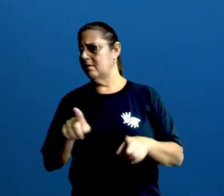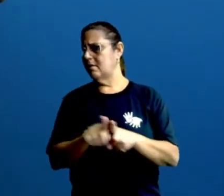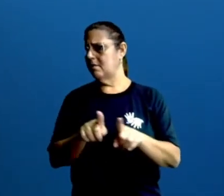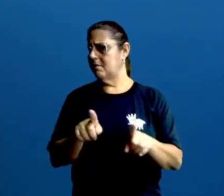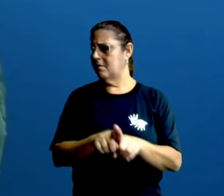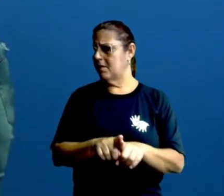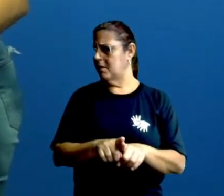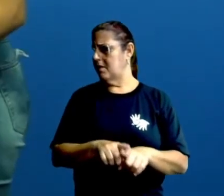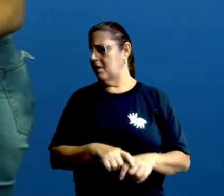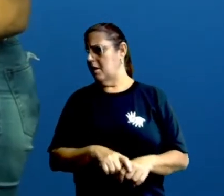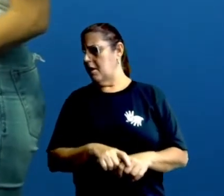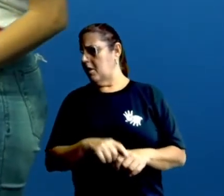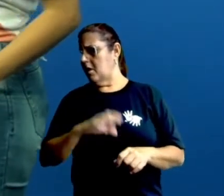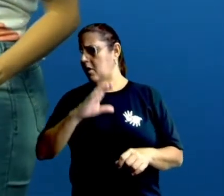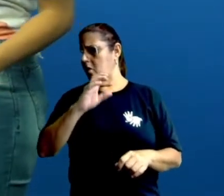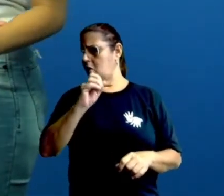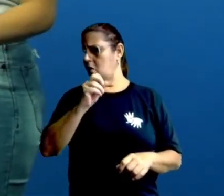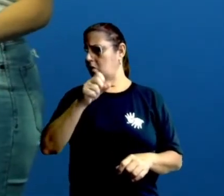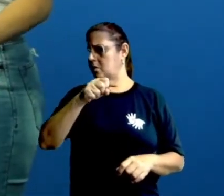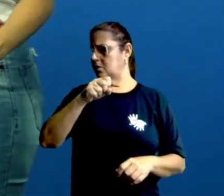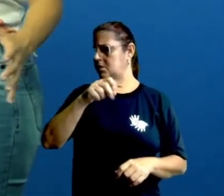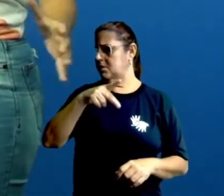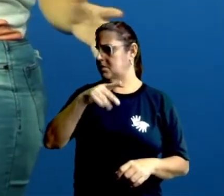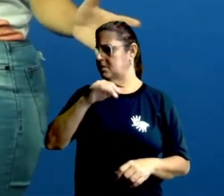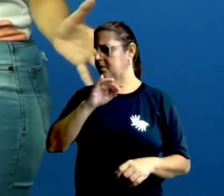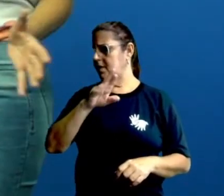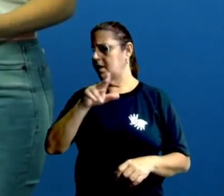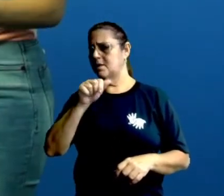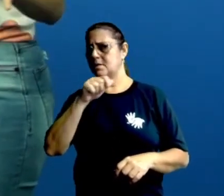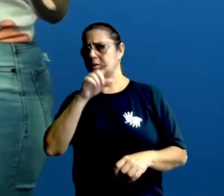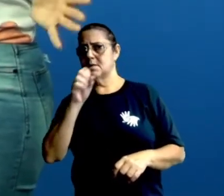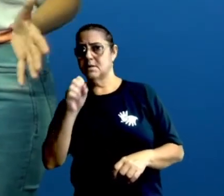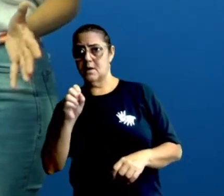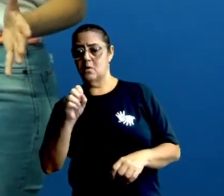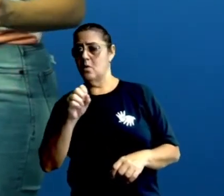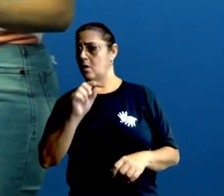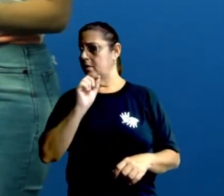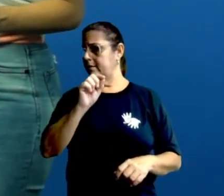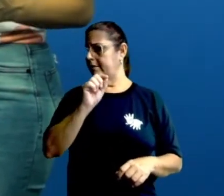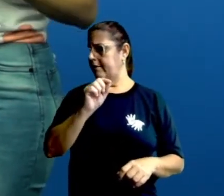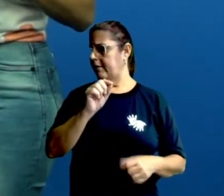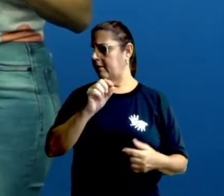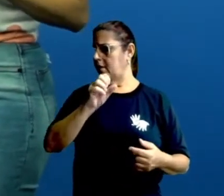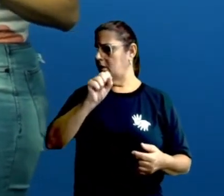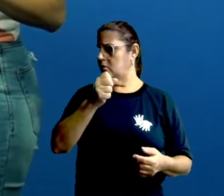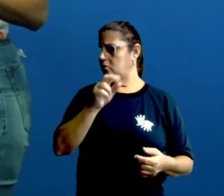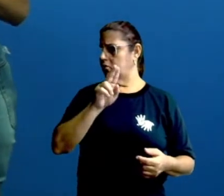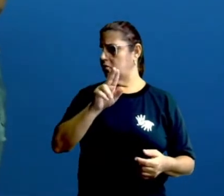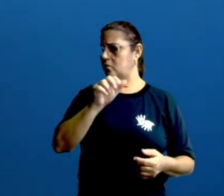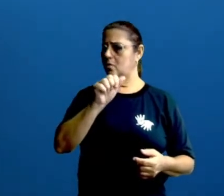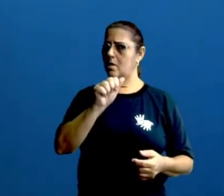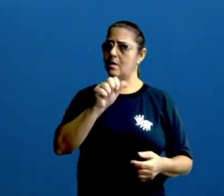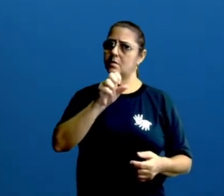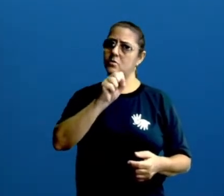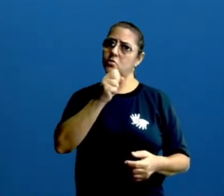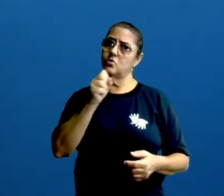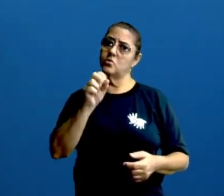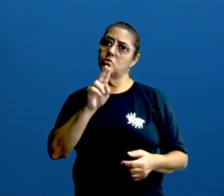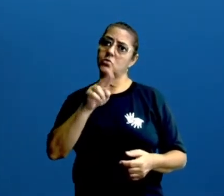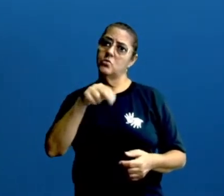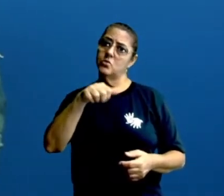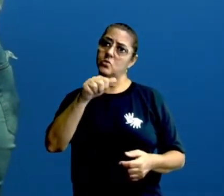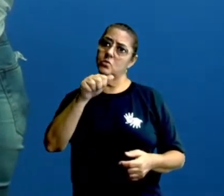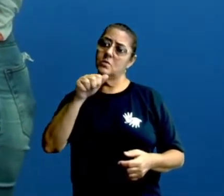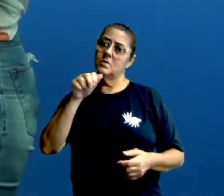Suassunas, que foram episódios que marcam toda essa movimentação aí. A Guerra dos Mascates, por